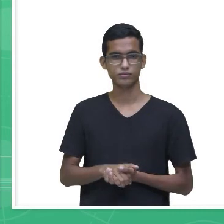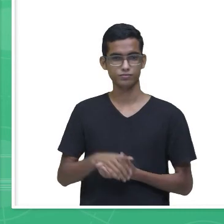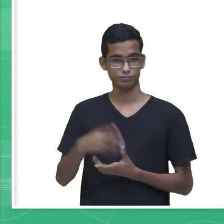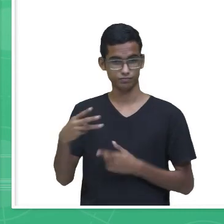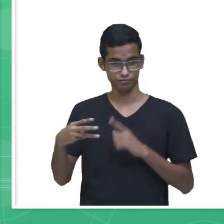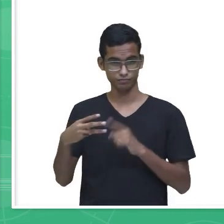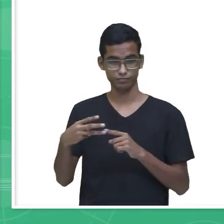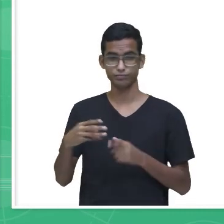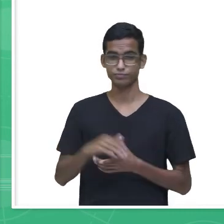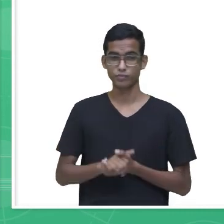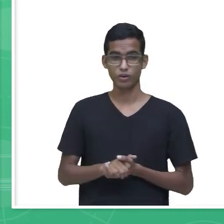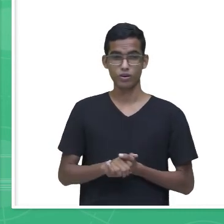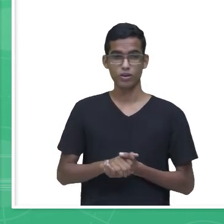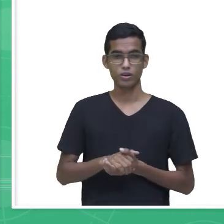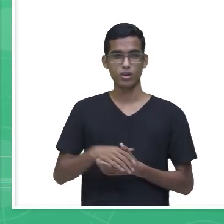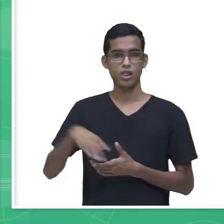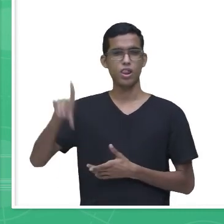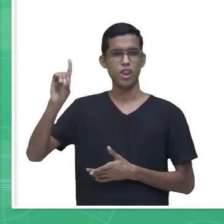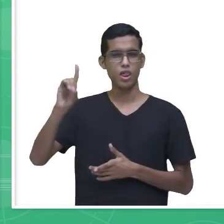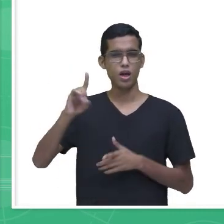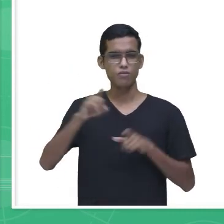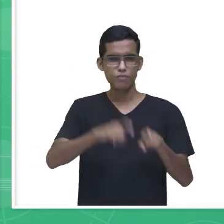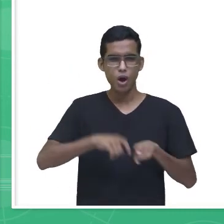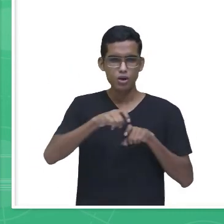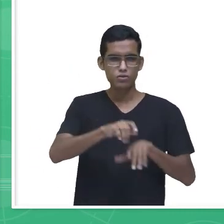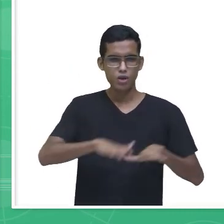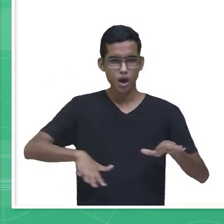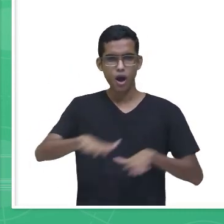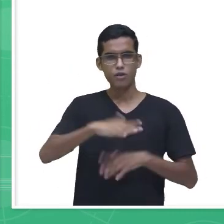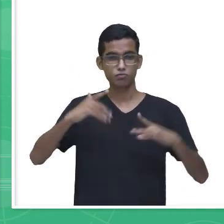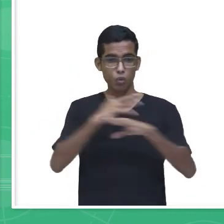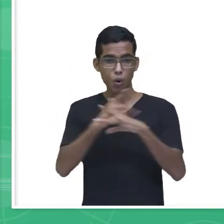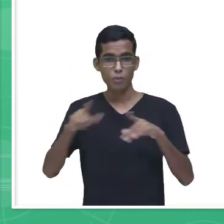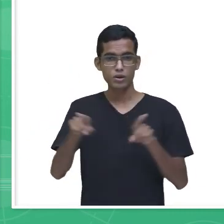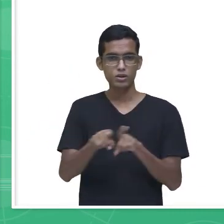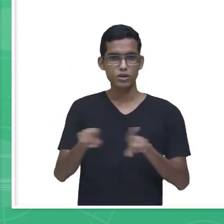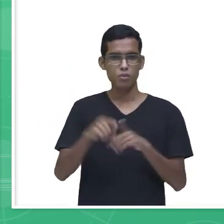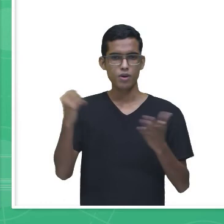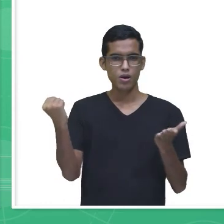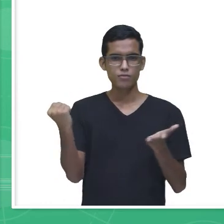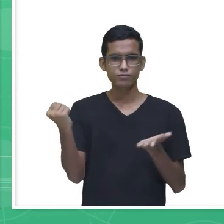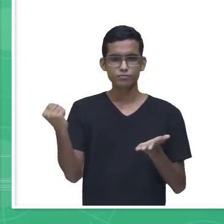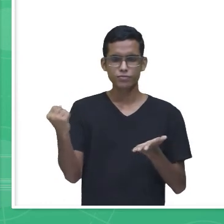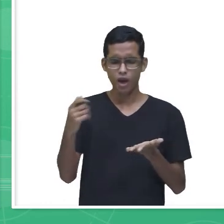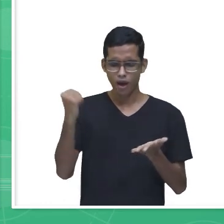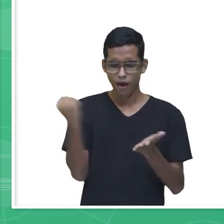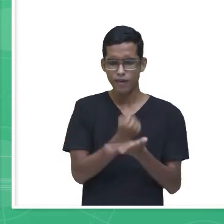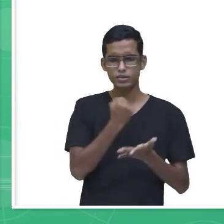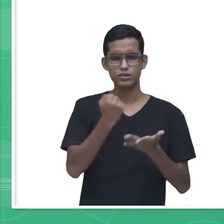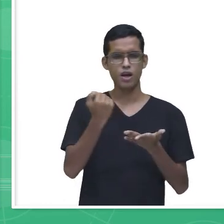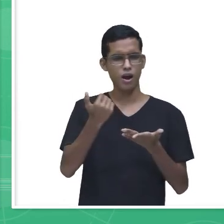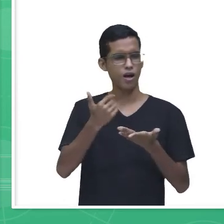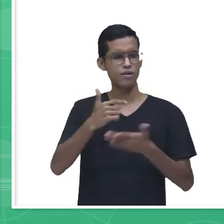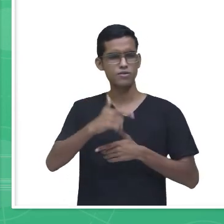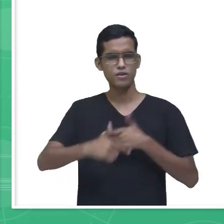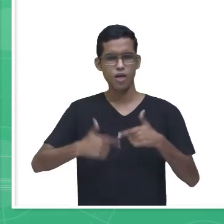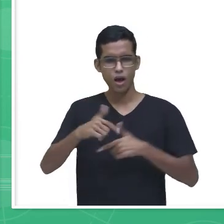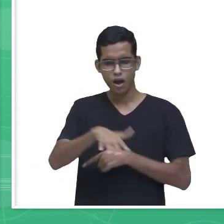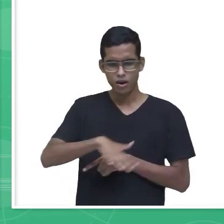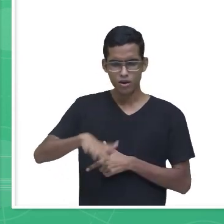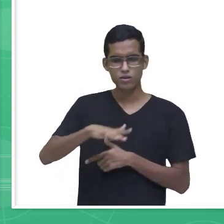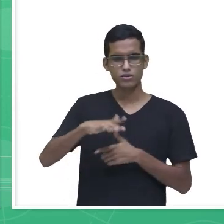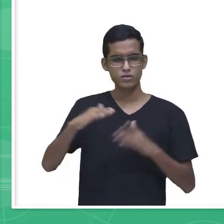a reforma nos registros das propriedades existentes nas cidades. E também a alternativa E, que diz o